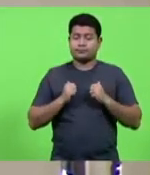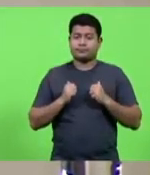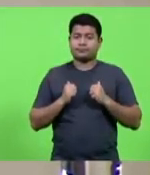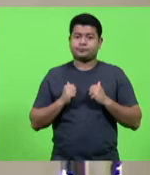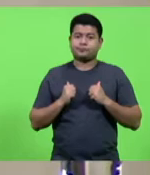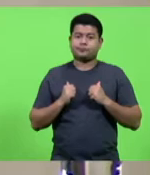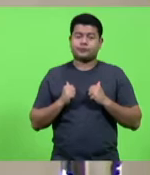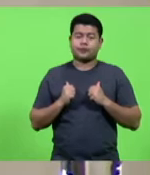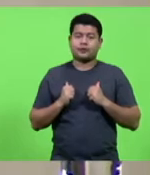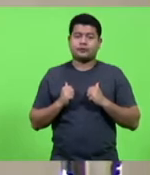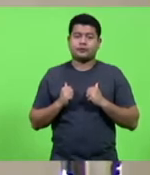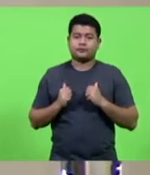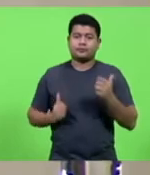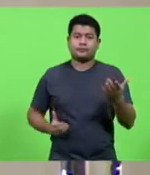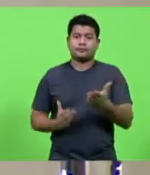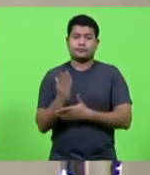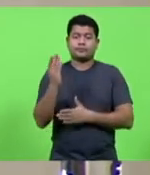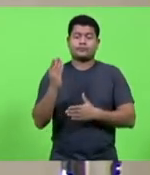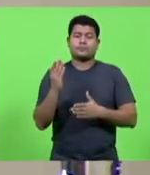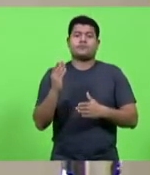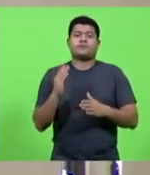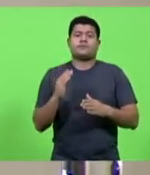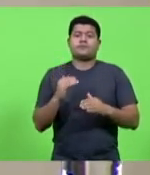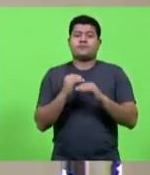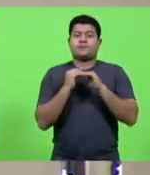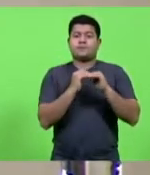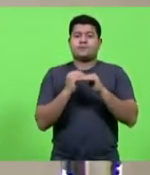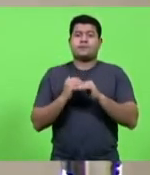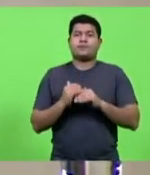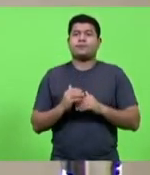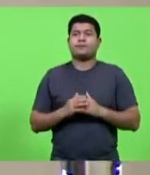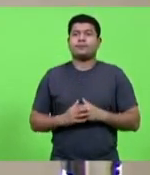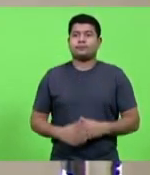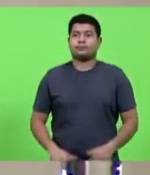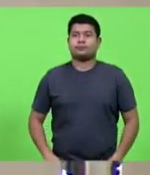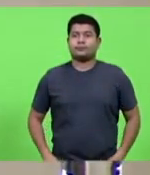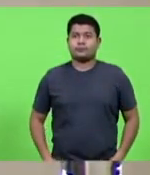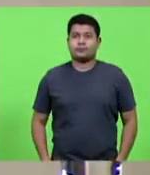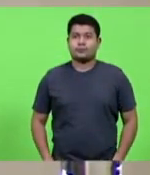encontram. Aprovado por unanimidade.